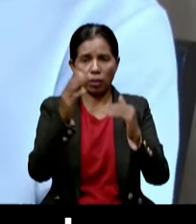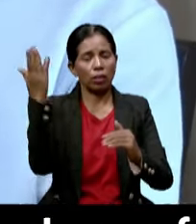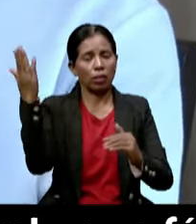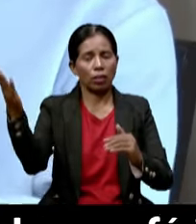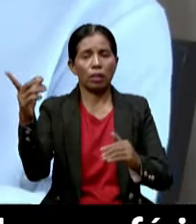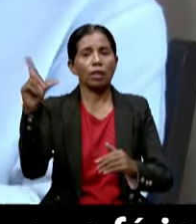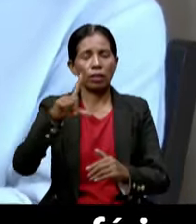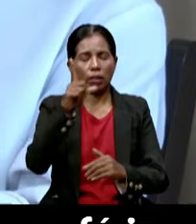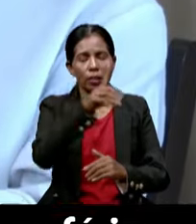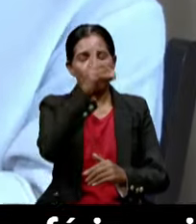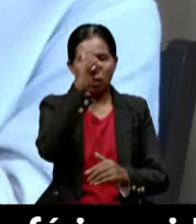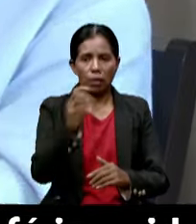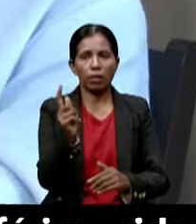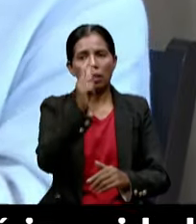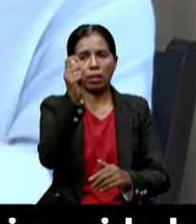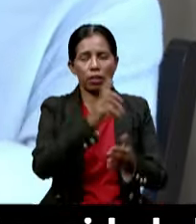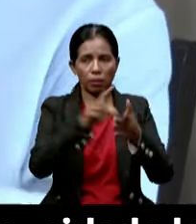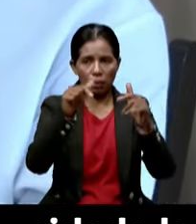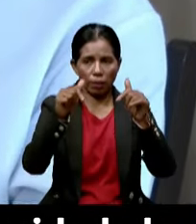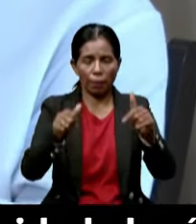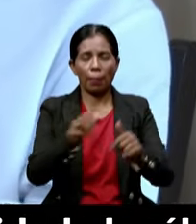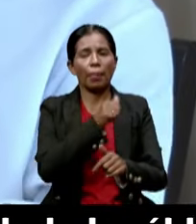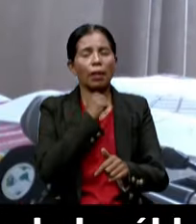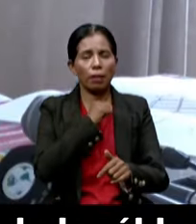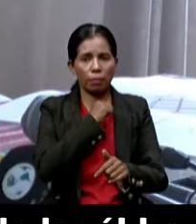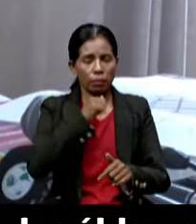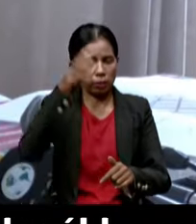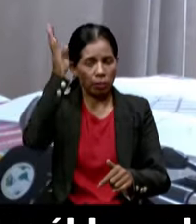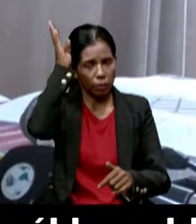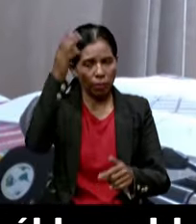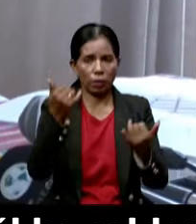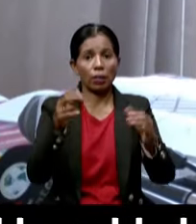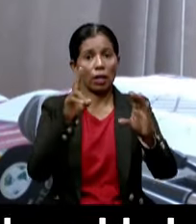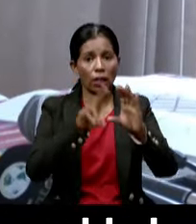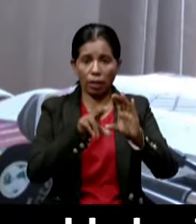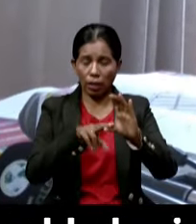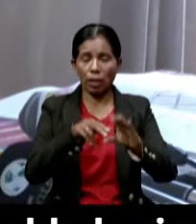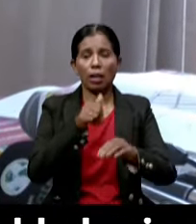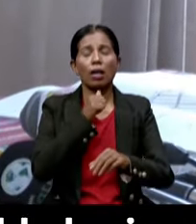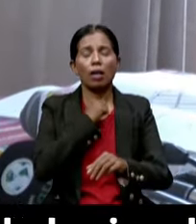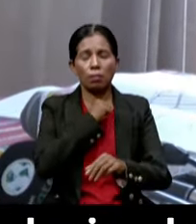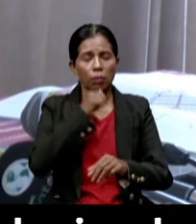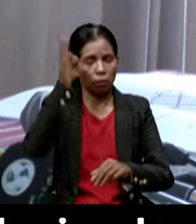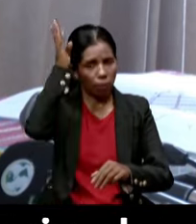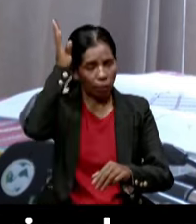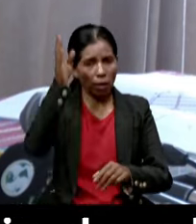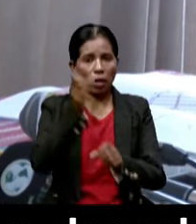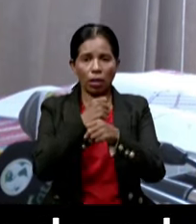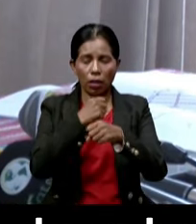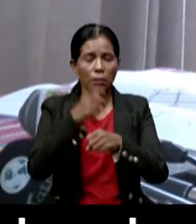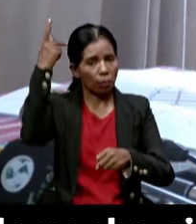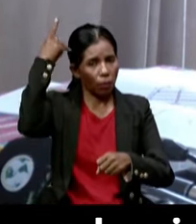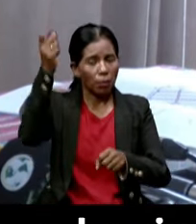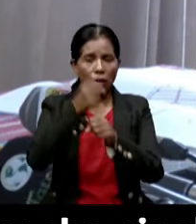a licidere Dili terça semana. Tir Dom Virgílio de Daune, cadeira a Mupapa Nien, a Ruhalo Ona e a Indonésia, no